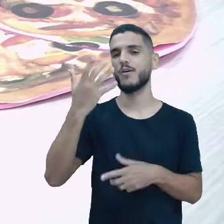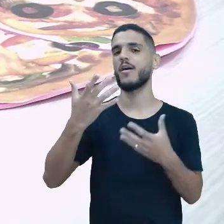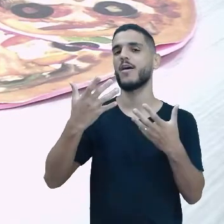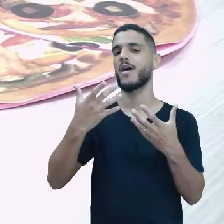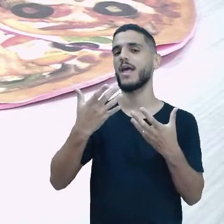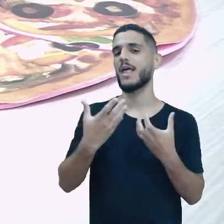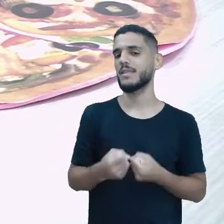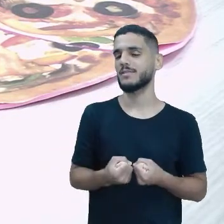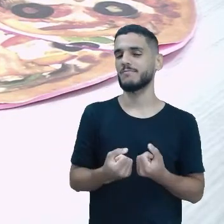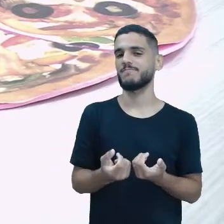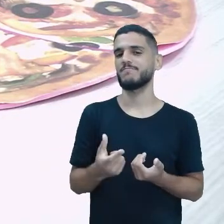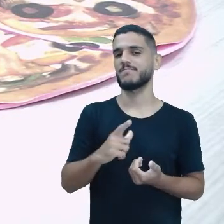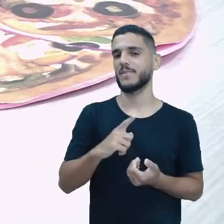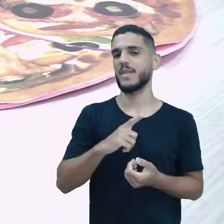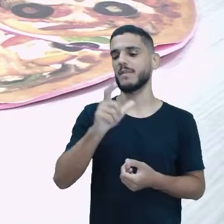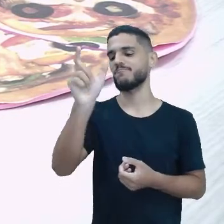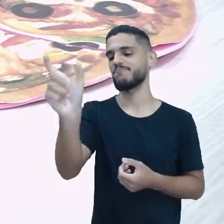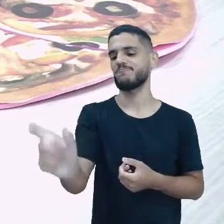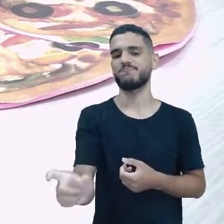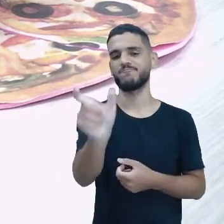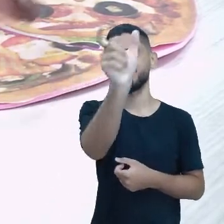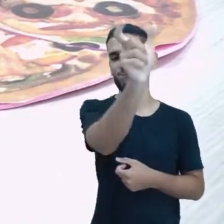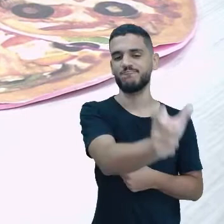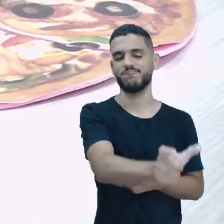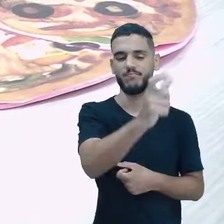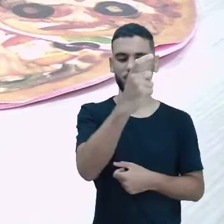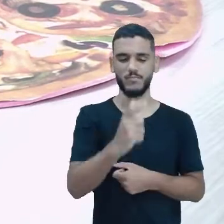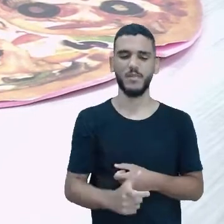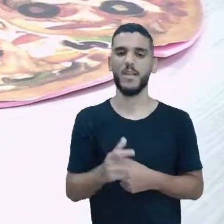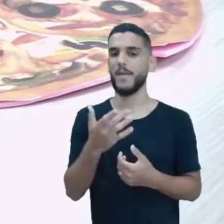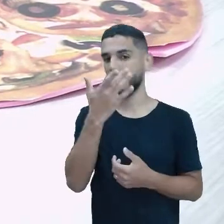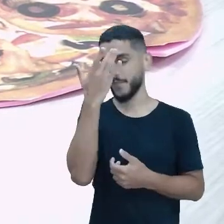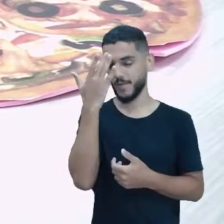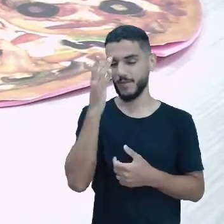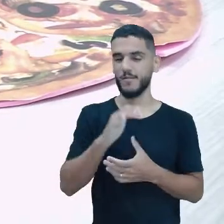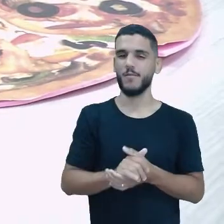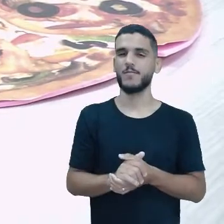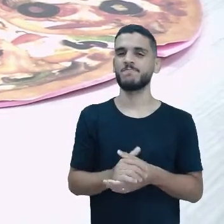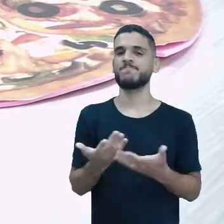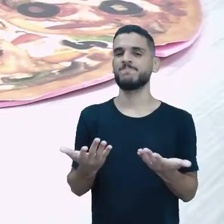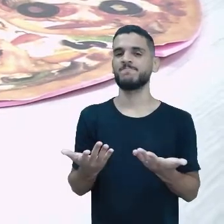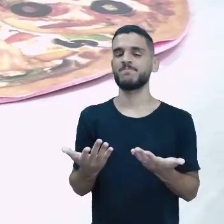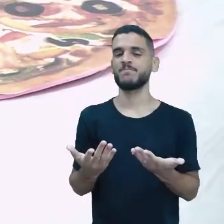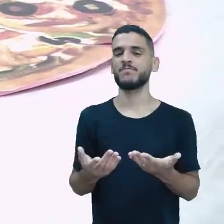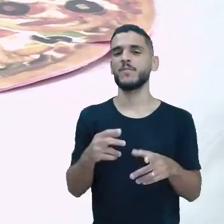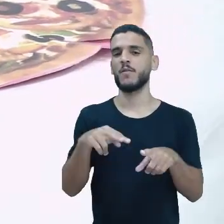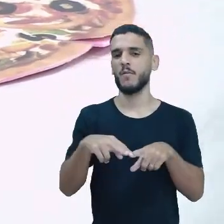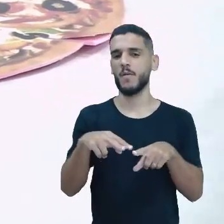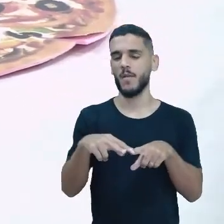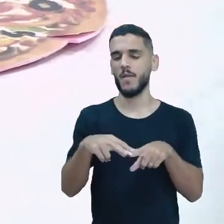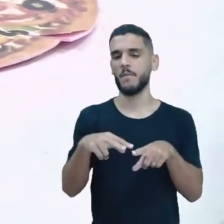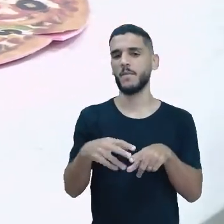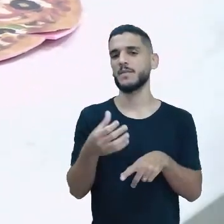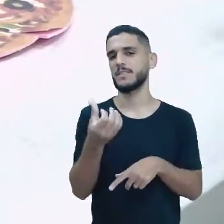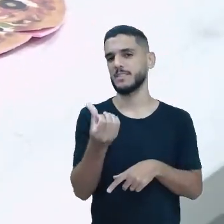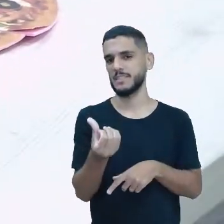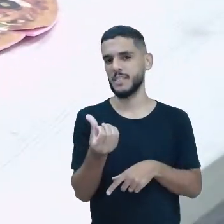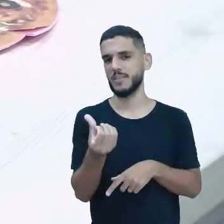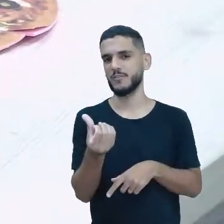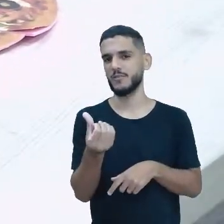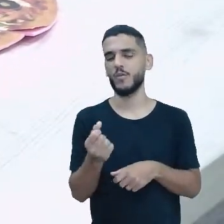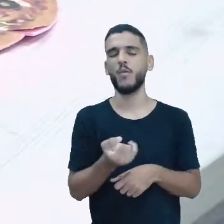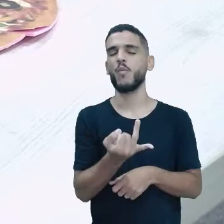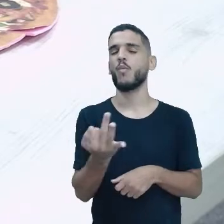Temos 3 professoras aqui e uma pizza de 6 fatias. Cada uma irá receber